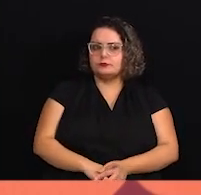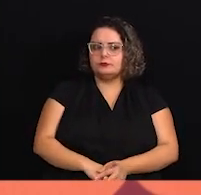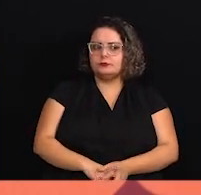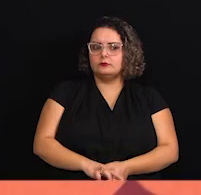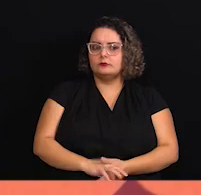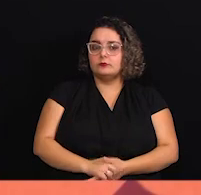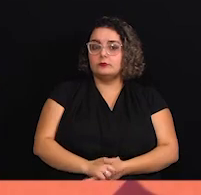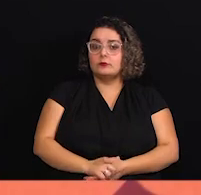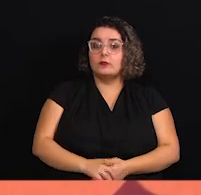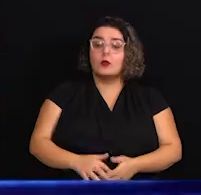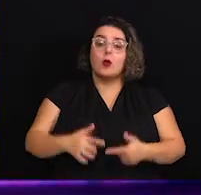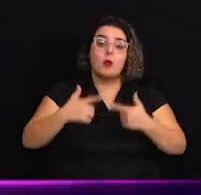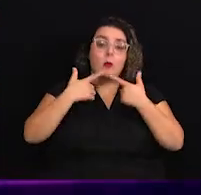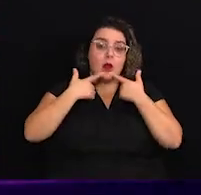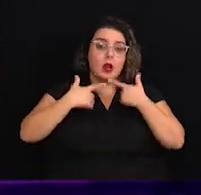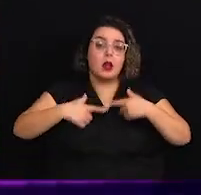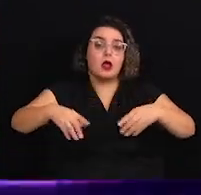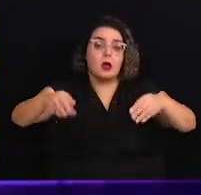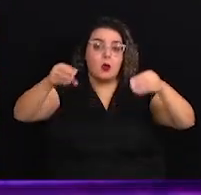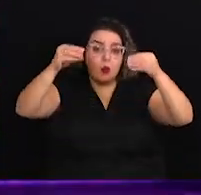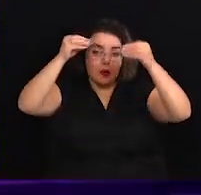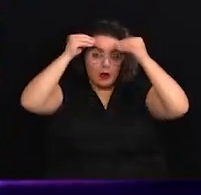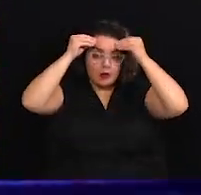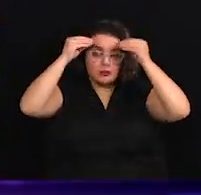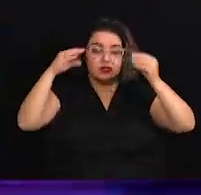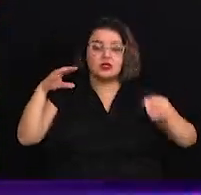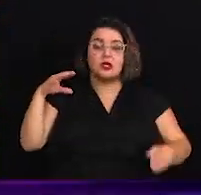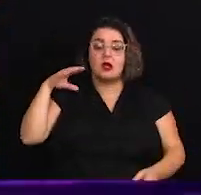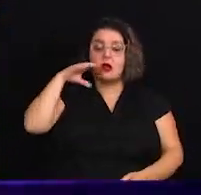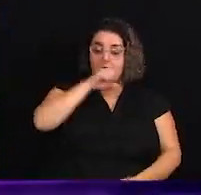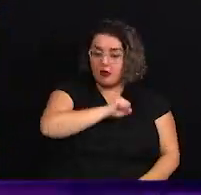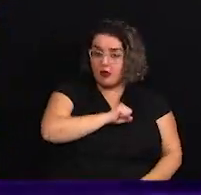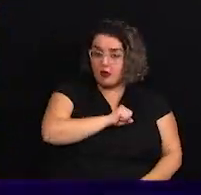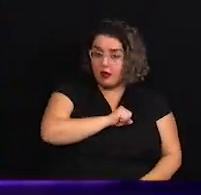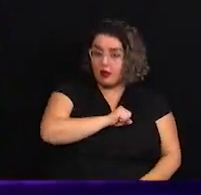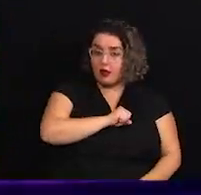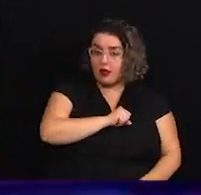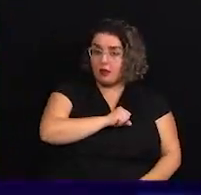Uma linguagem ágil, forte, tá?